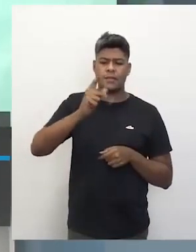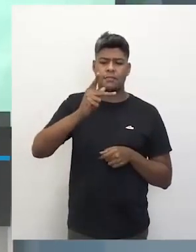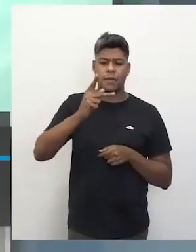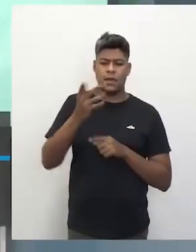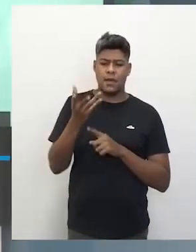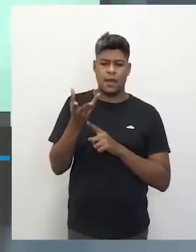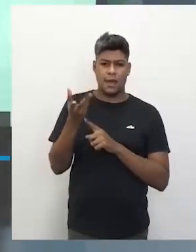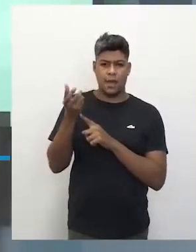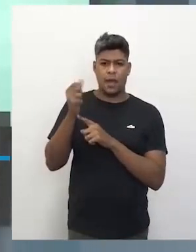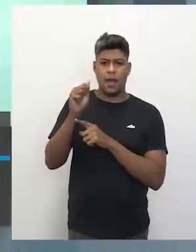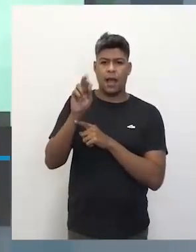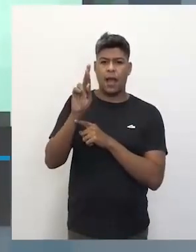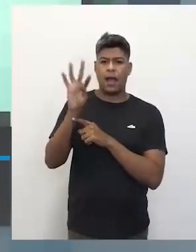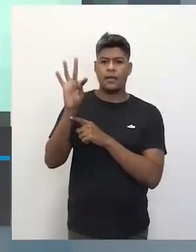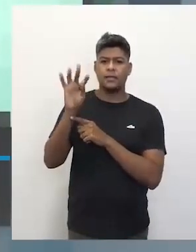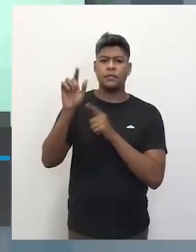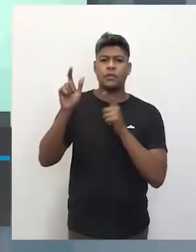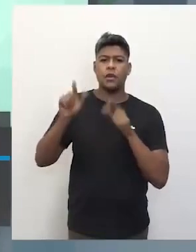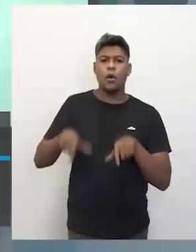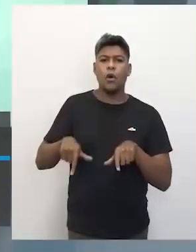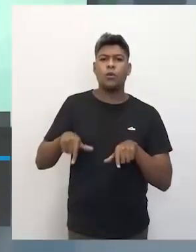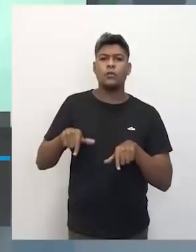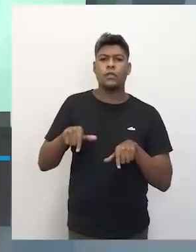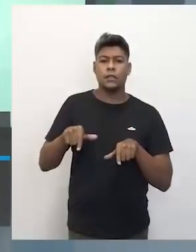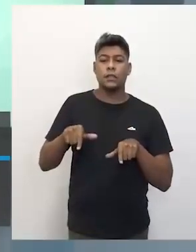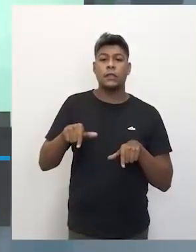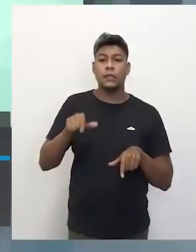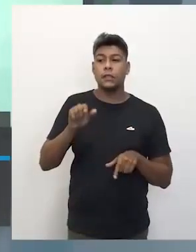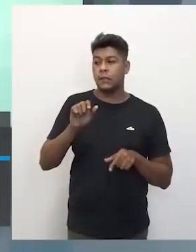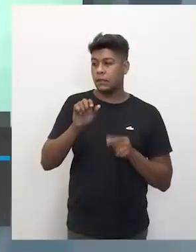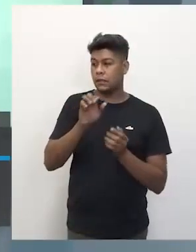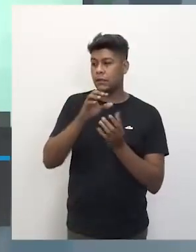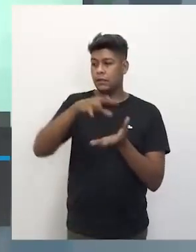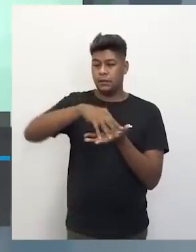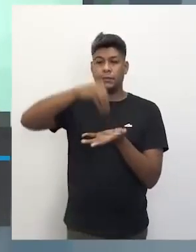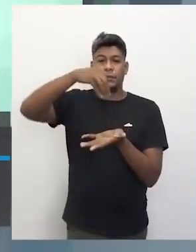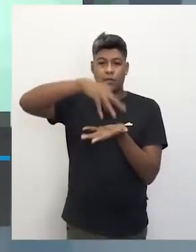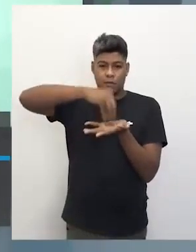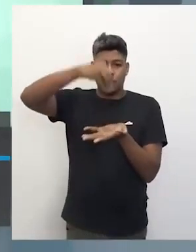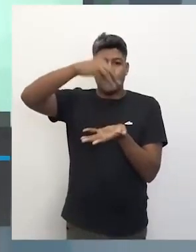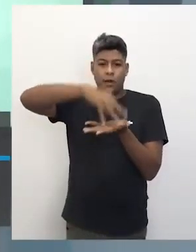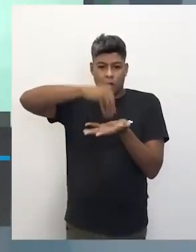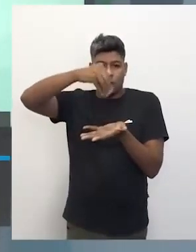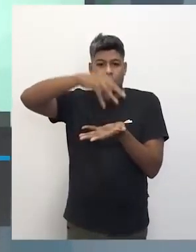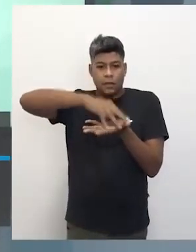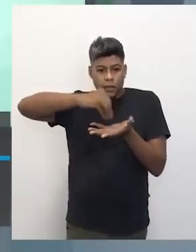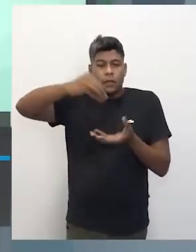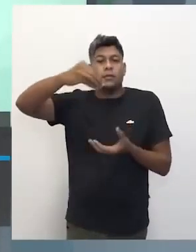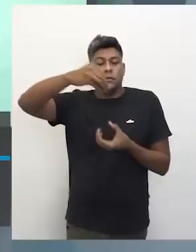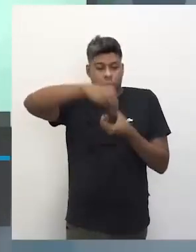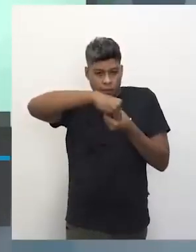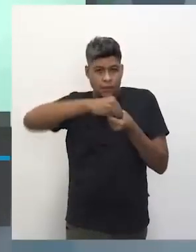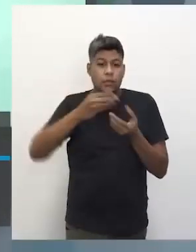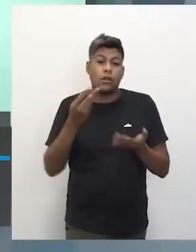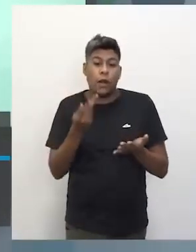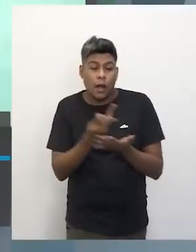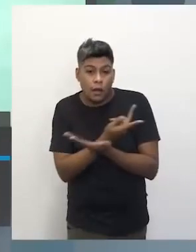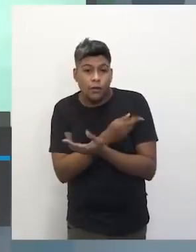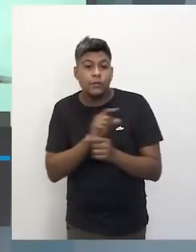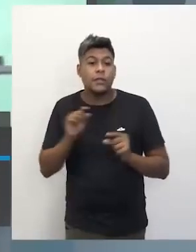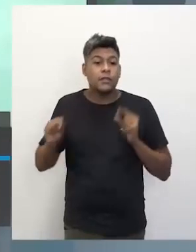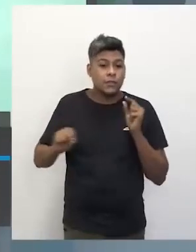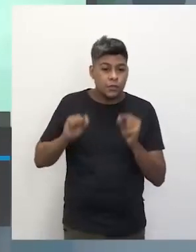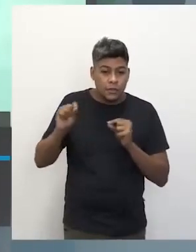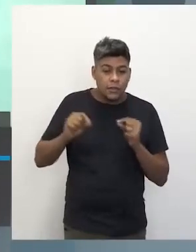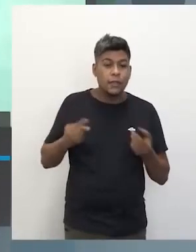os anos no pavilhão das exposições de Ibirapuera, ali, né? Dentro do prédio da Bienal de Ibirapuera, todos os anos ali, né, está acontecendo.